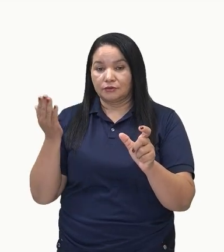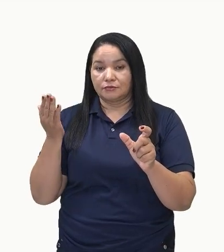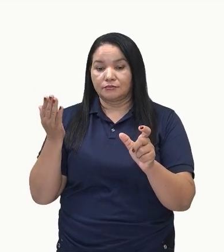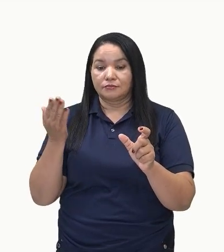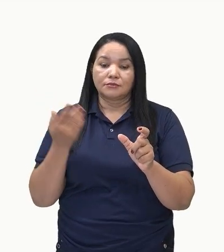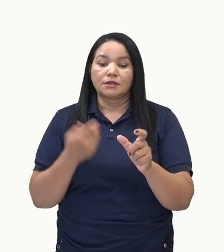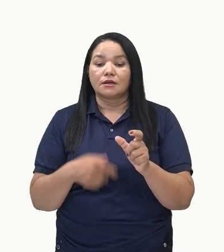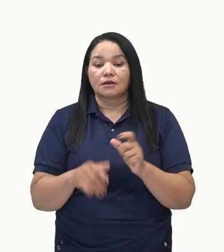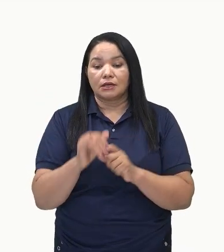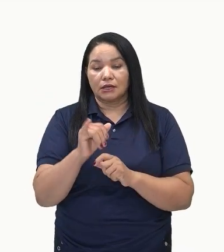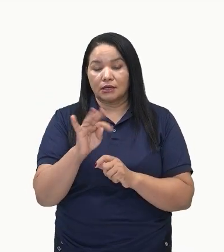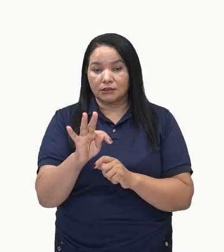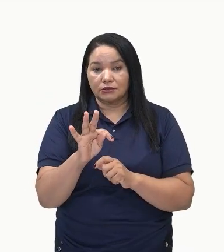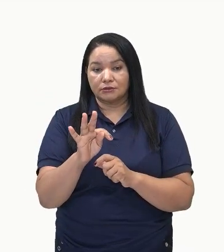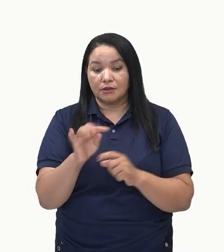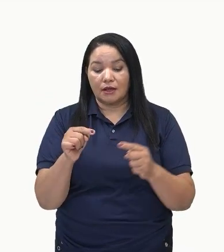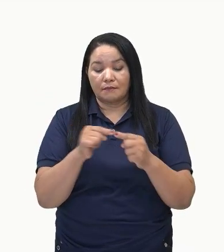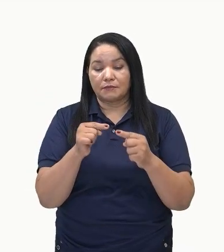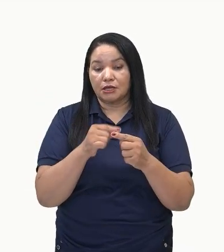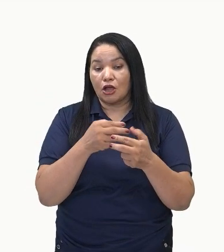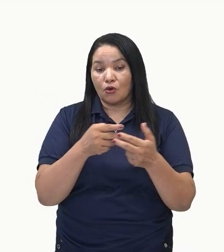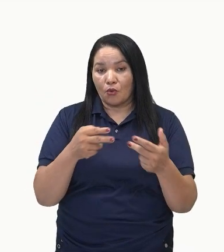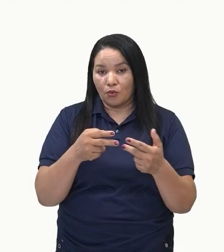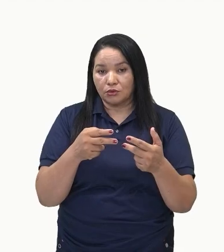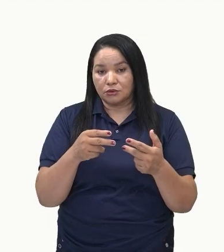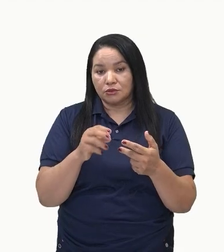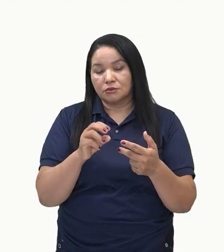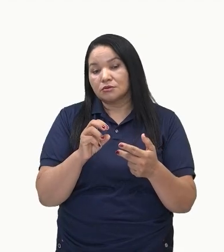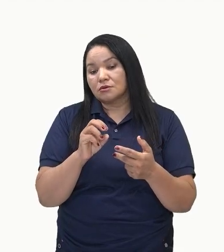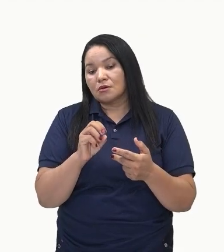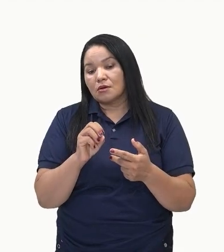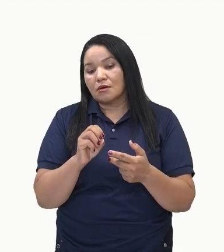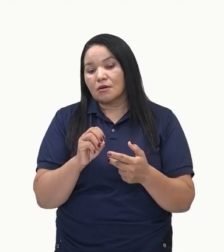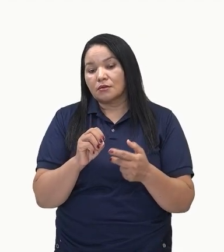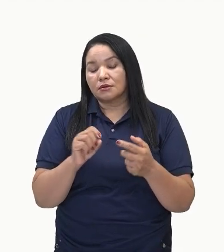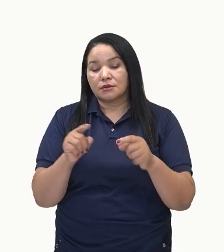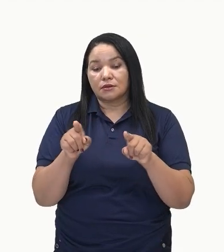né? Já que não é uma pessoa. Esse trabalho is.